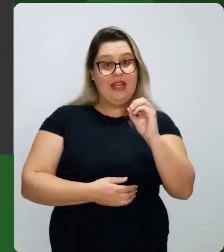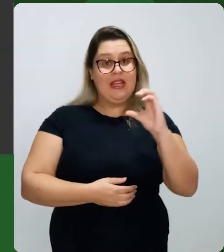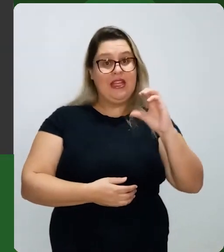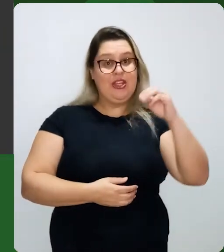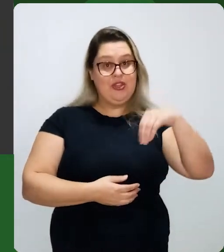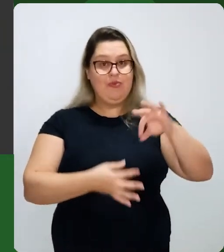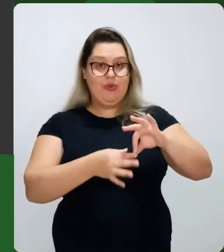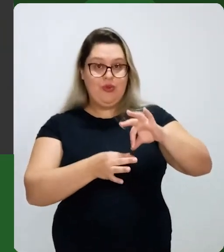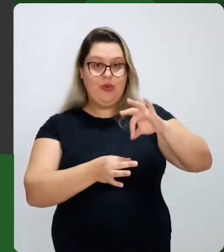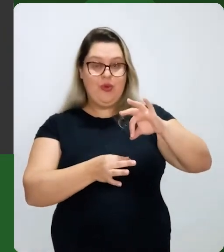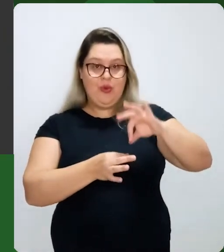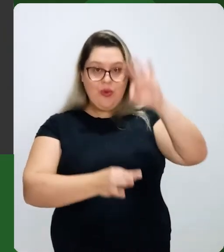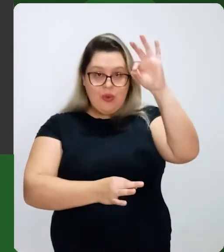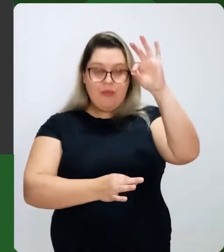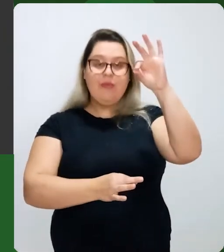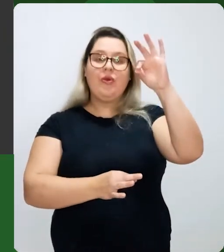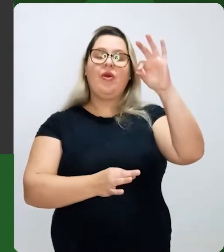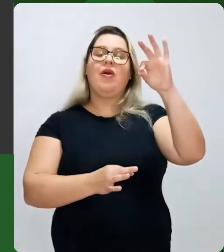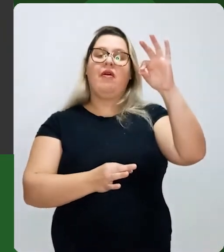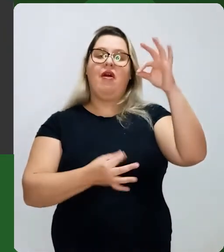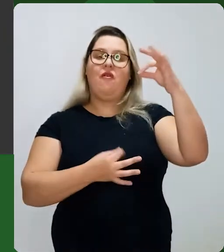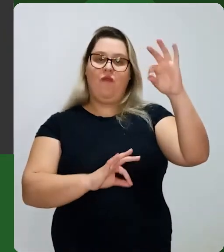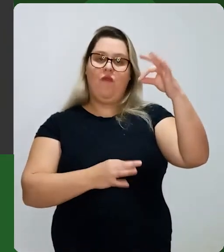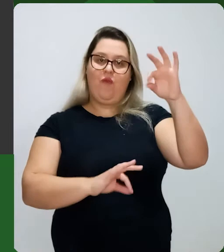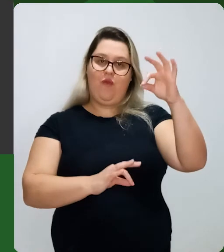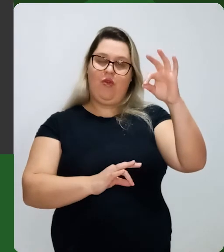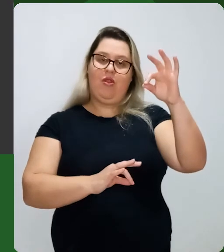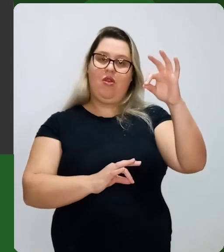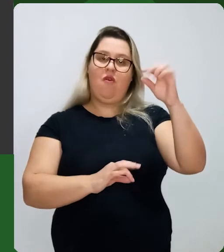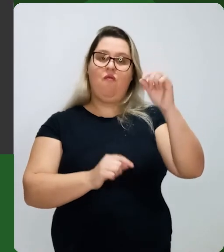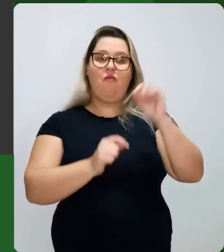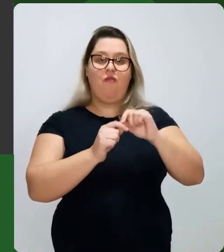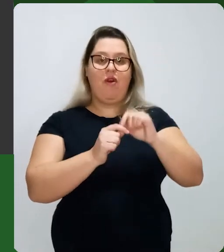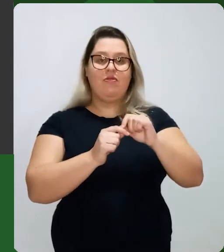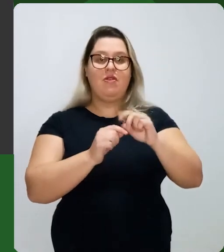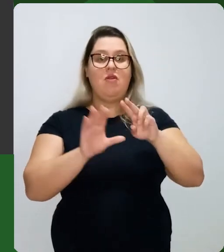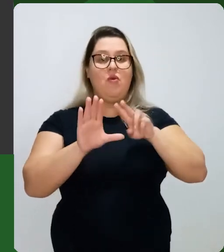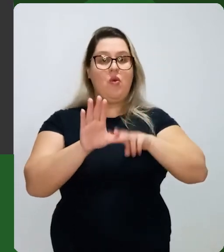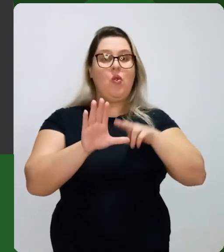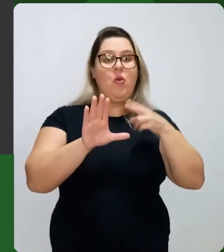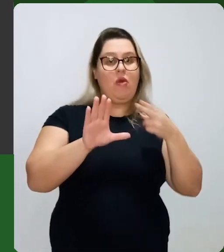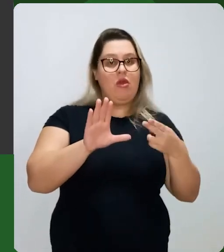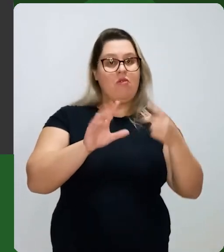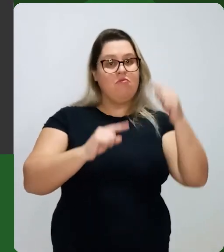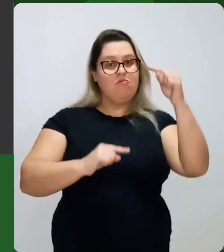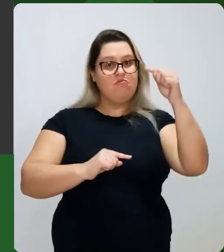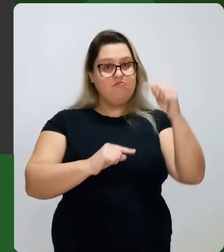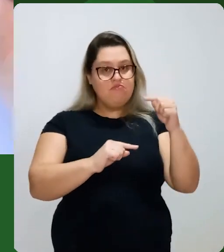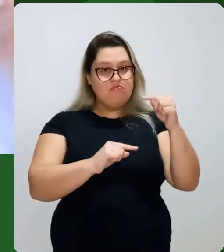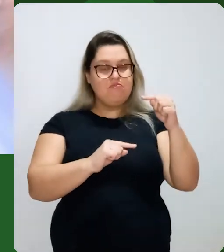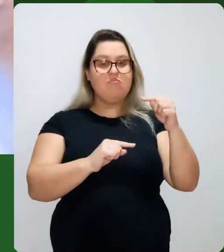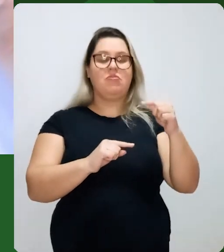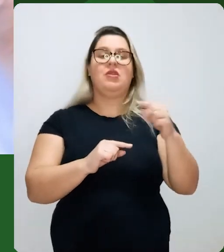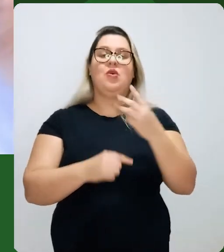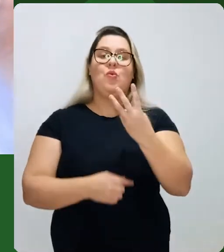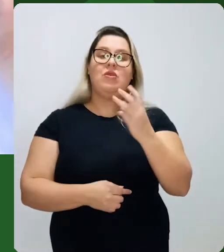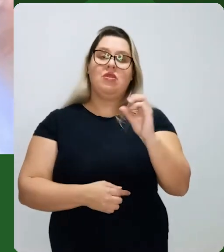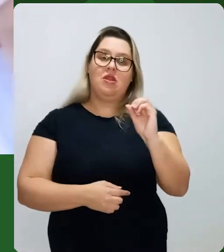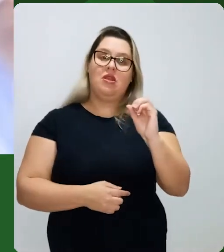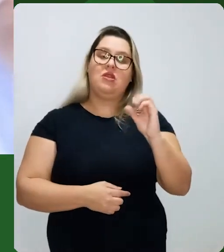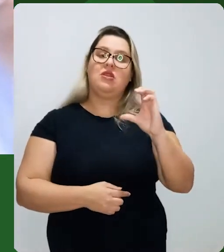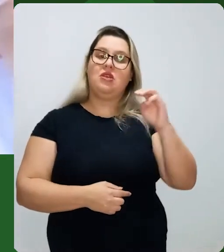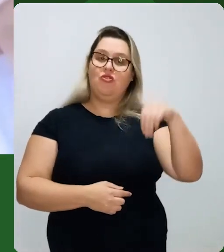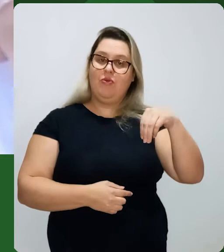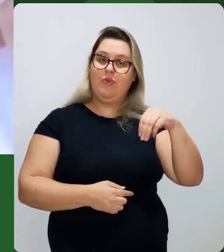30 centímetros ao comprimento da folha total. Eu vou reduzir o tamanho do meu croquis. Vou pegar esses 30 centímetros